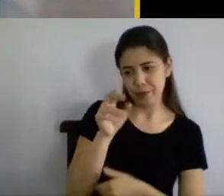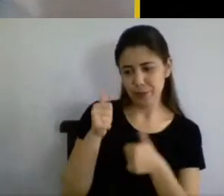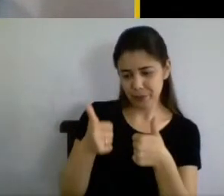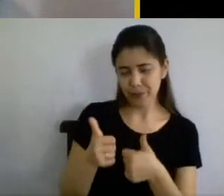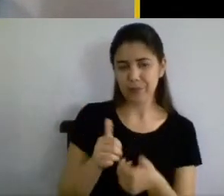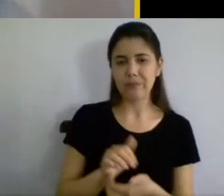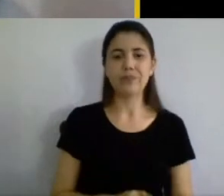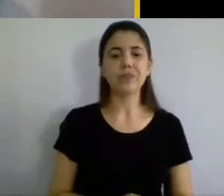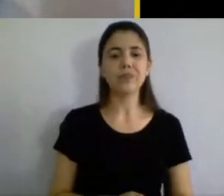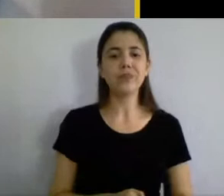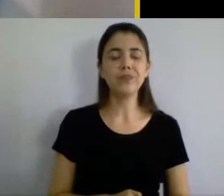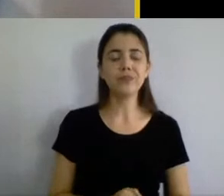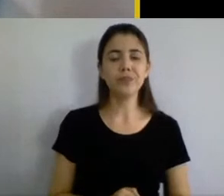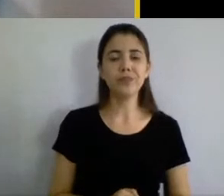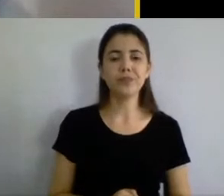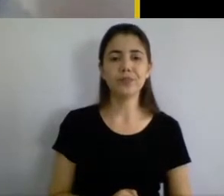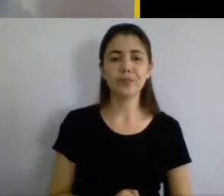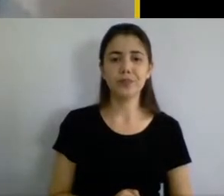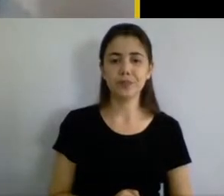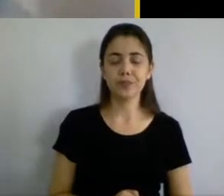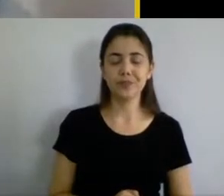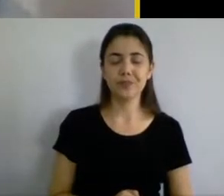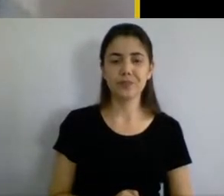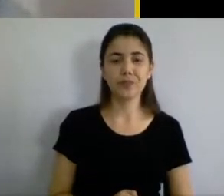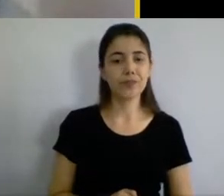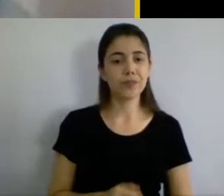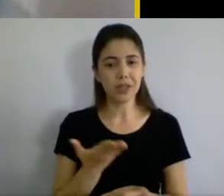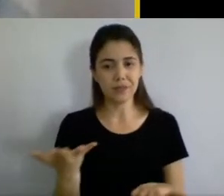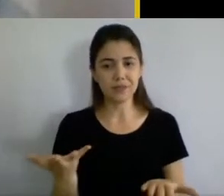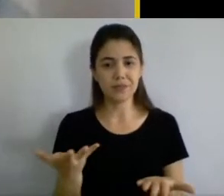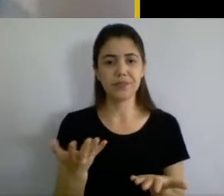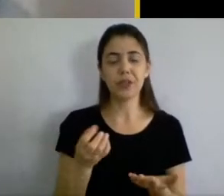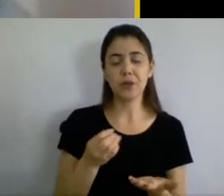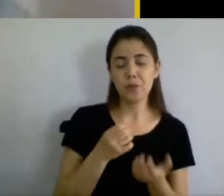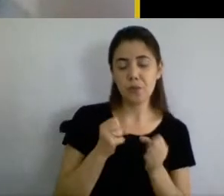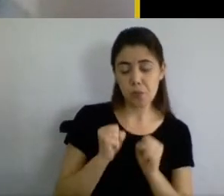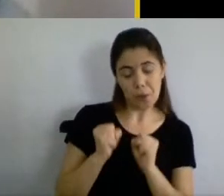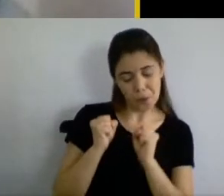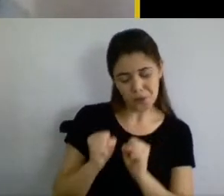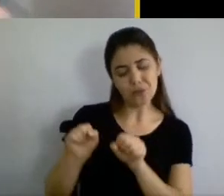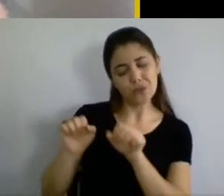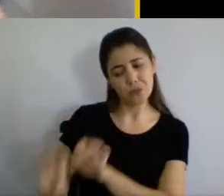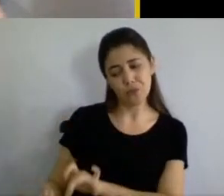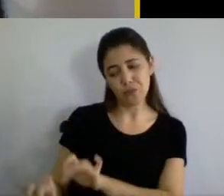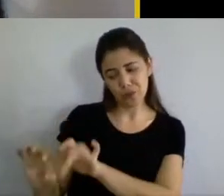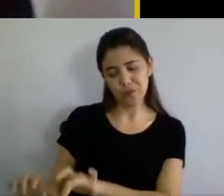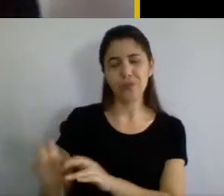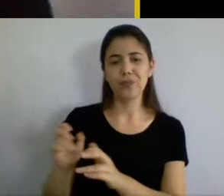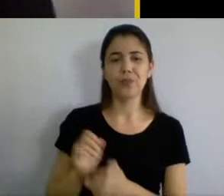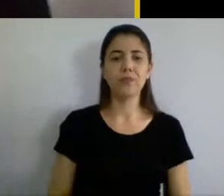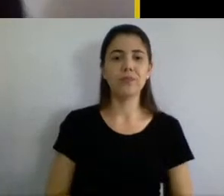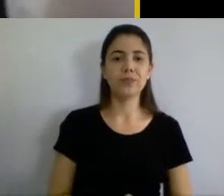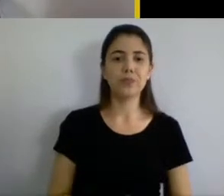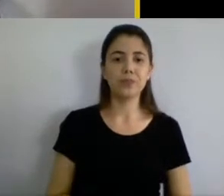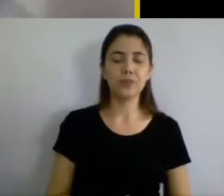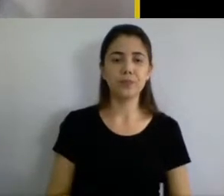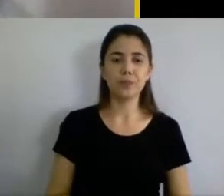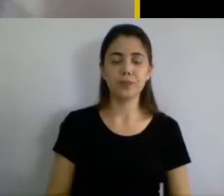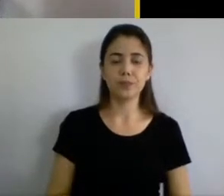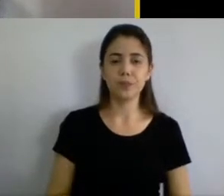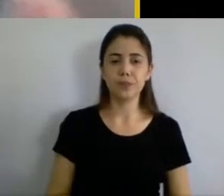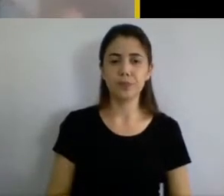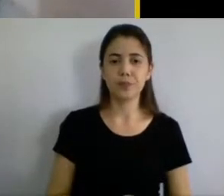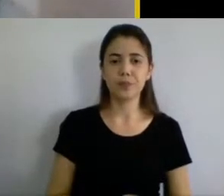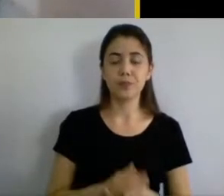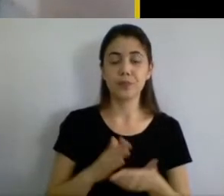está fazendo a palestra. Então, fiquem à vontade de mandar suas perguntas pelo chat. Tá bom? Então, sem mais